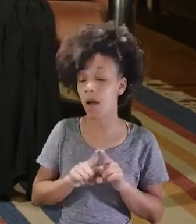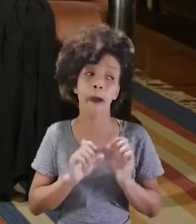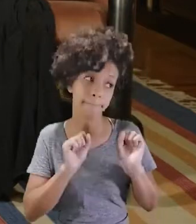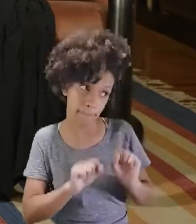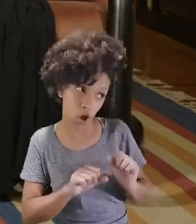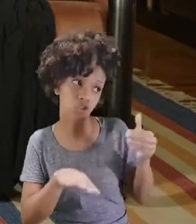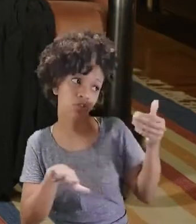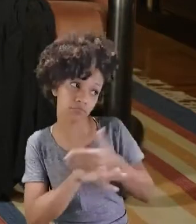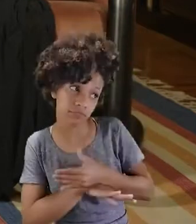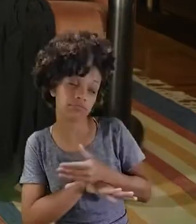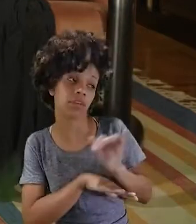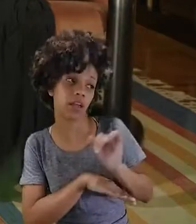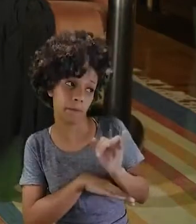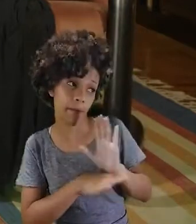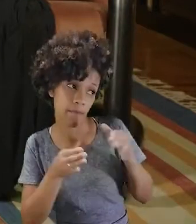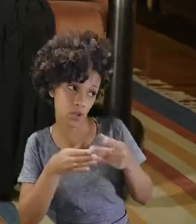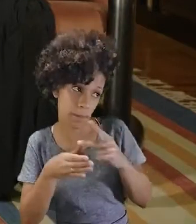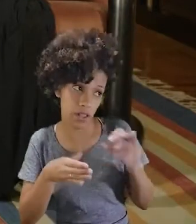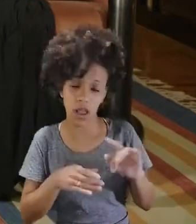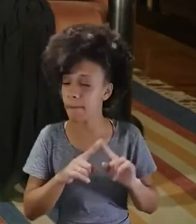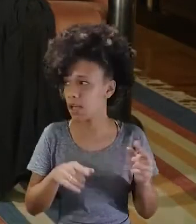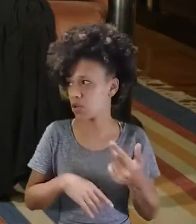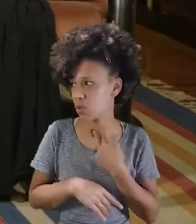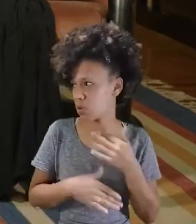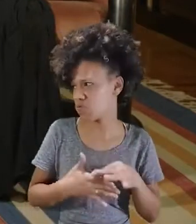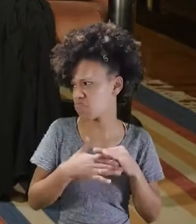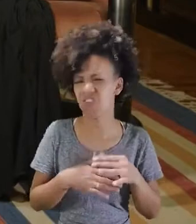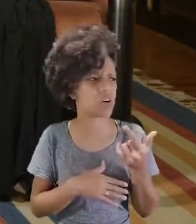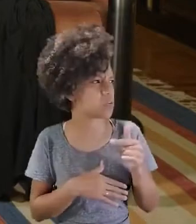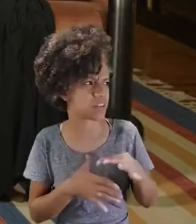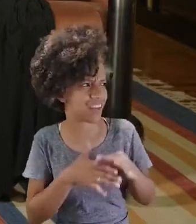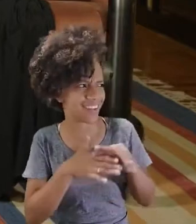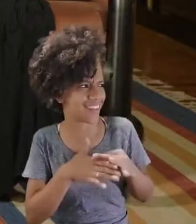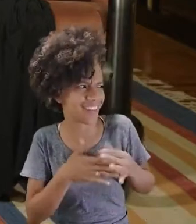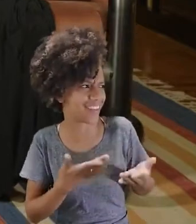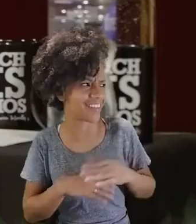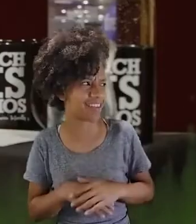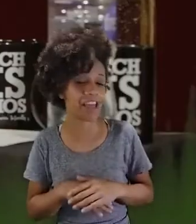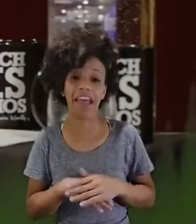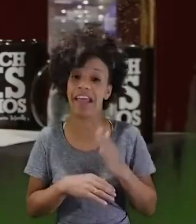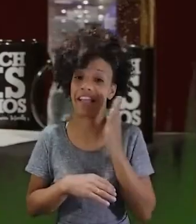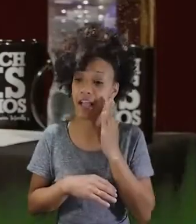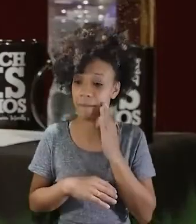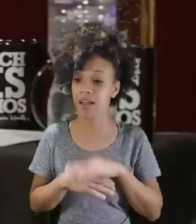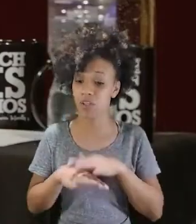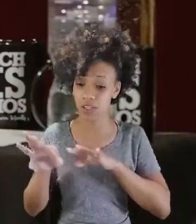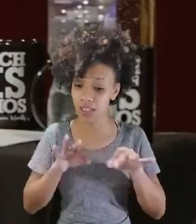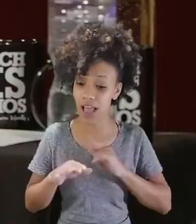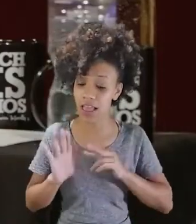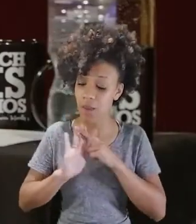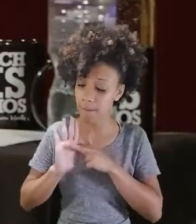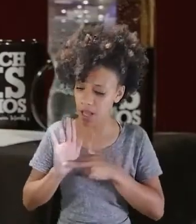coisa também podem ser membros né não posso Ltda não tem nenhuma Líder sabendo que dentro das limitações